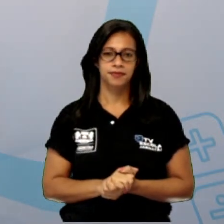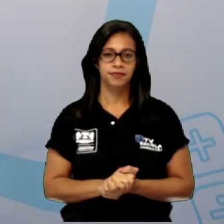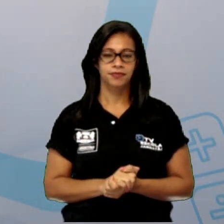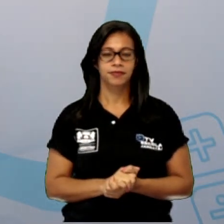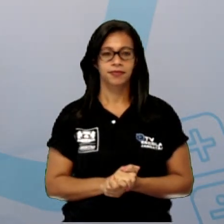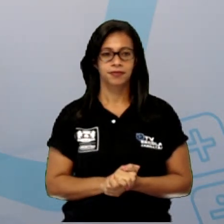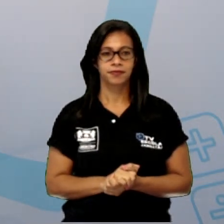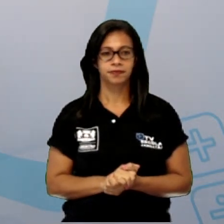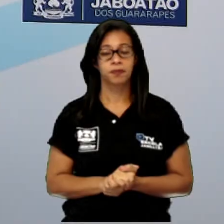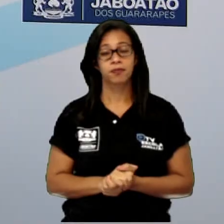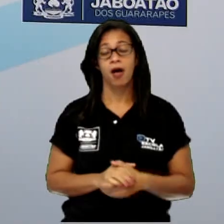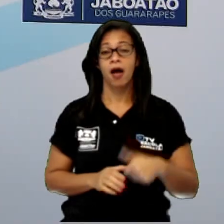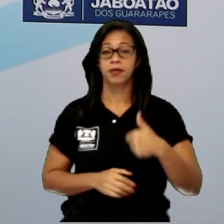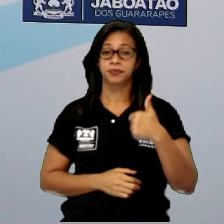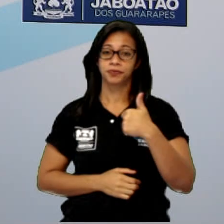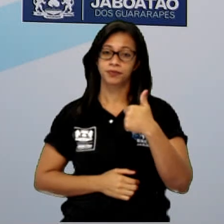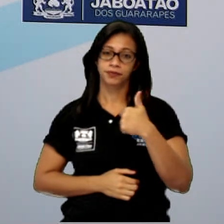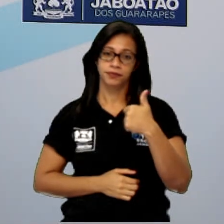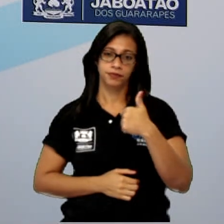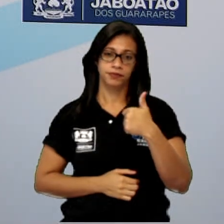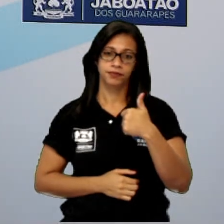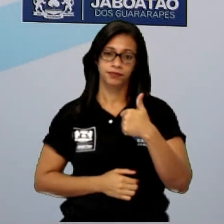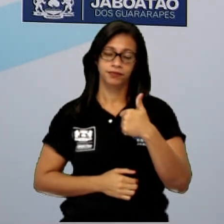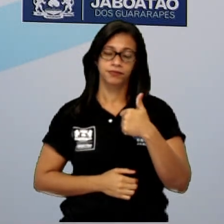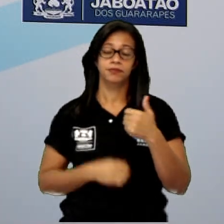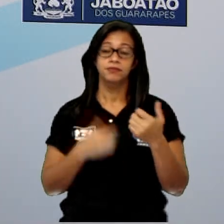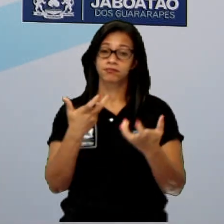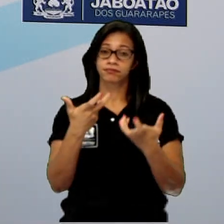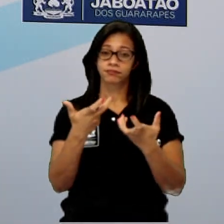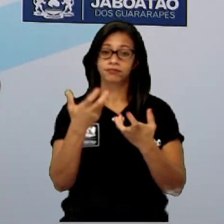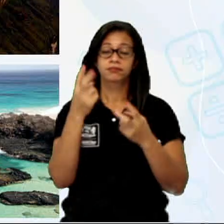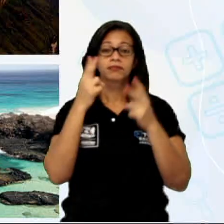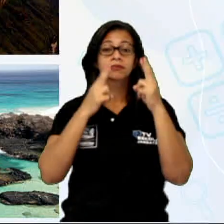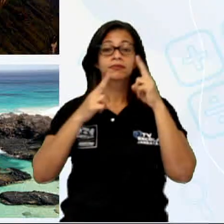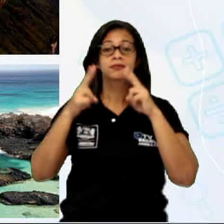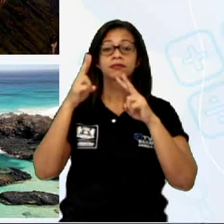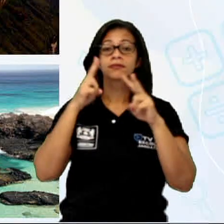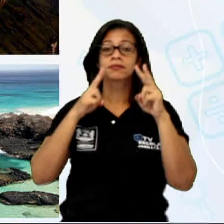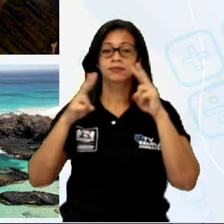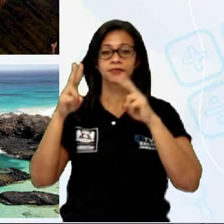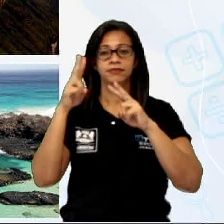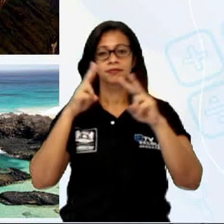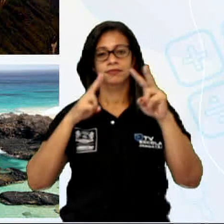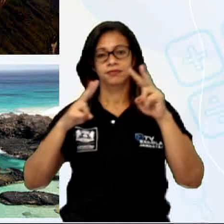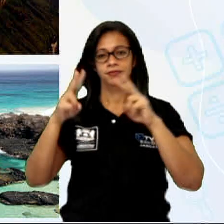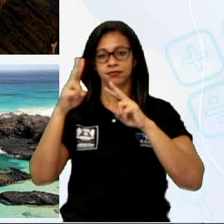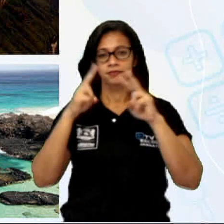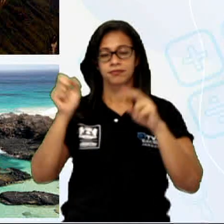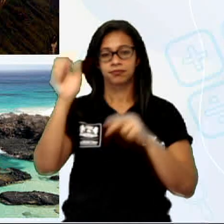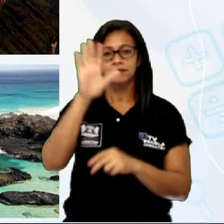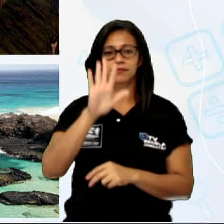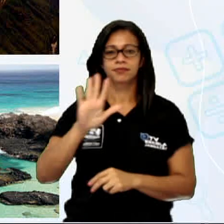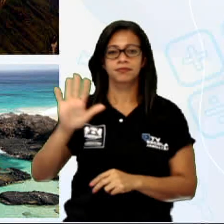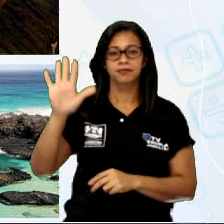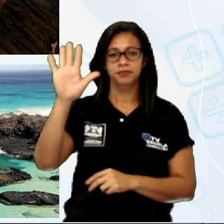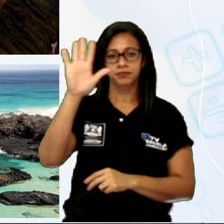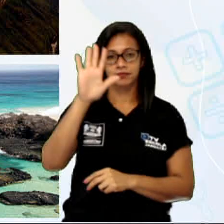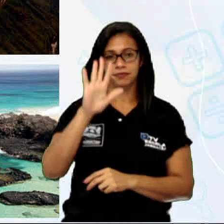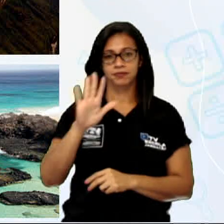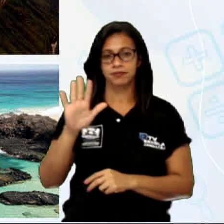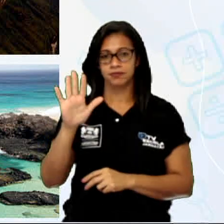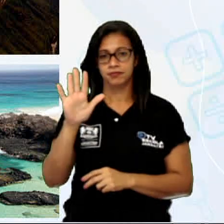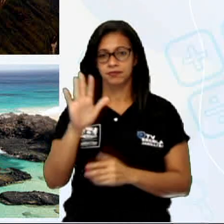Antes de tudo, eu quero que vocês observem as imagens em destaque.